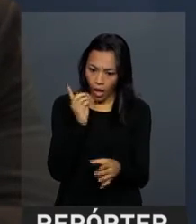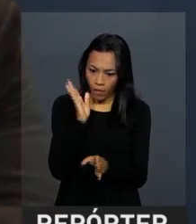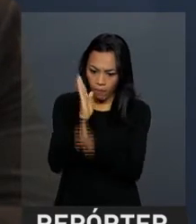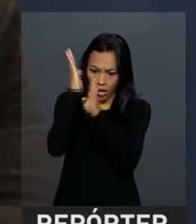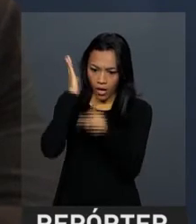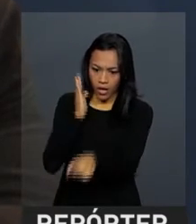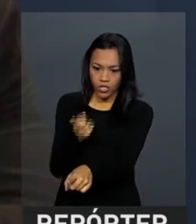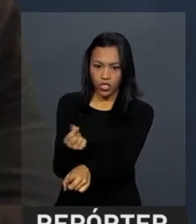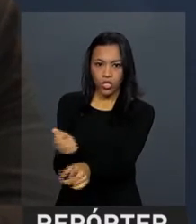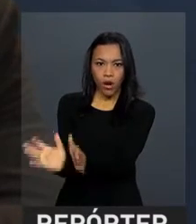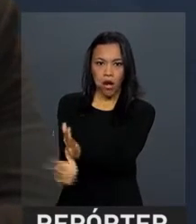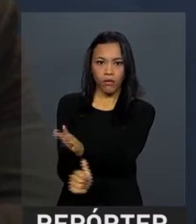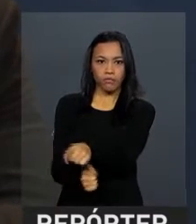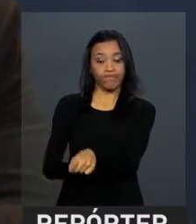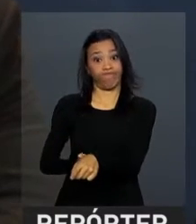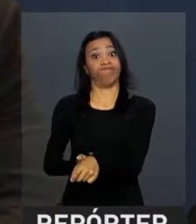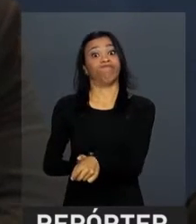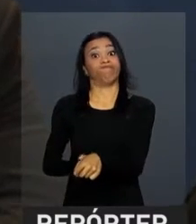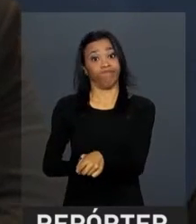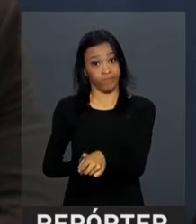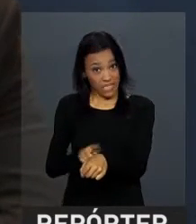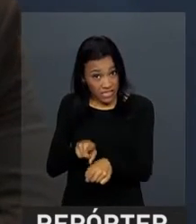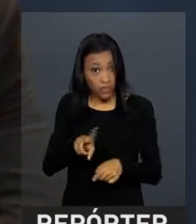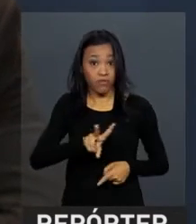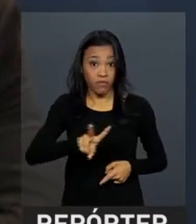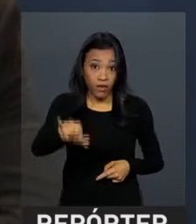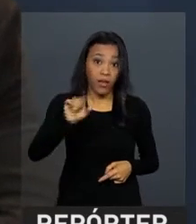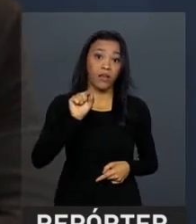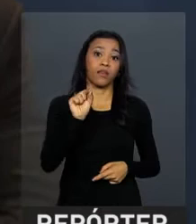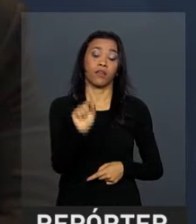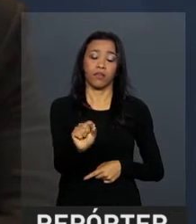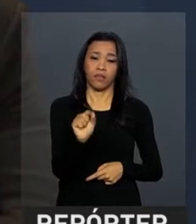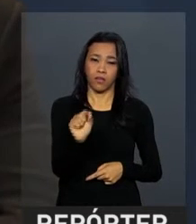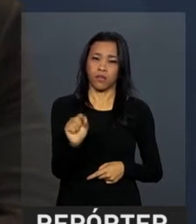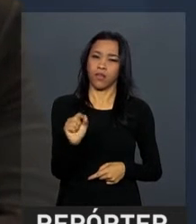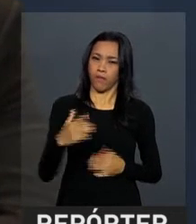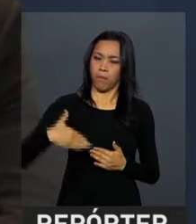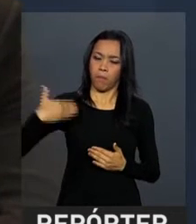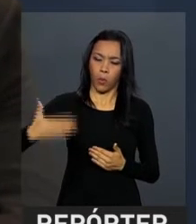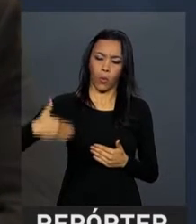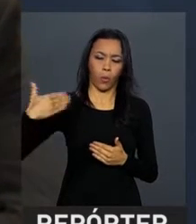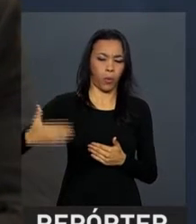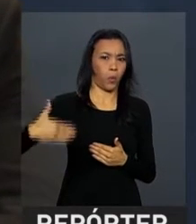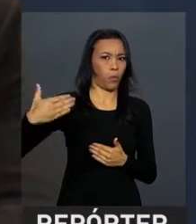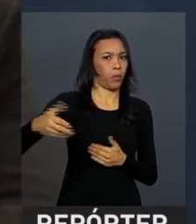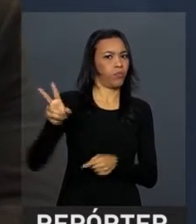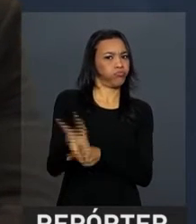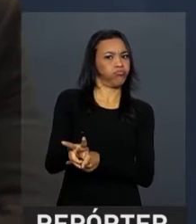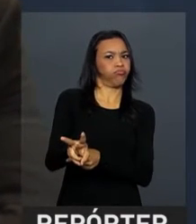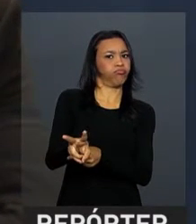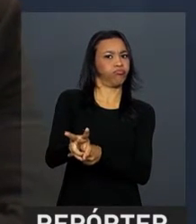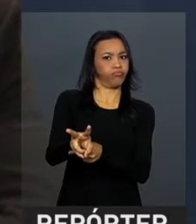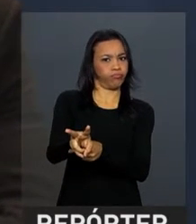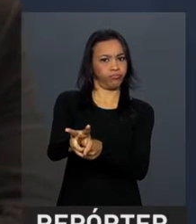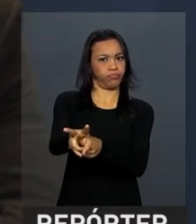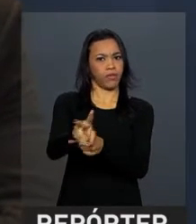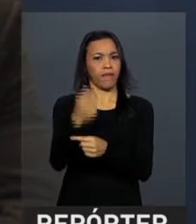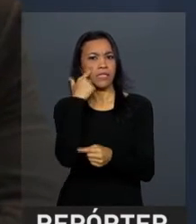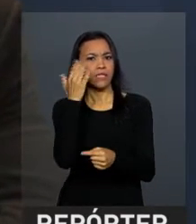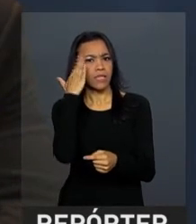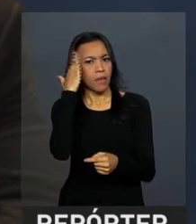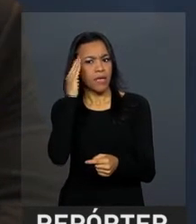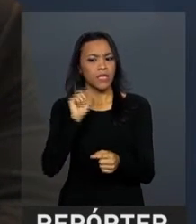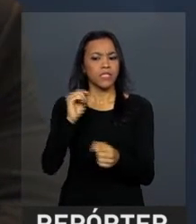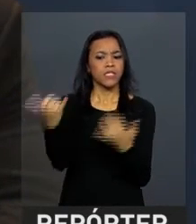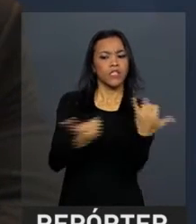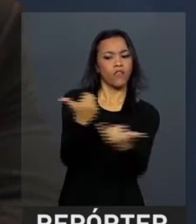fraudes, descobertos, obviamente isso vai ter uma sequência, mas já de cara esse cruzamento de dados,